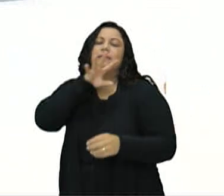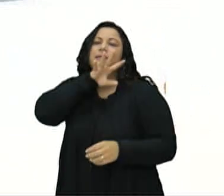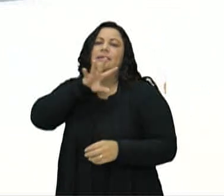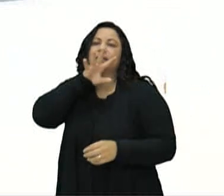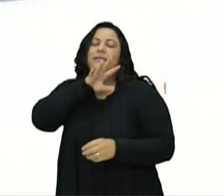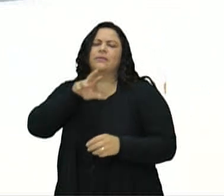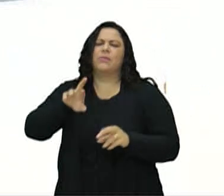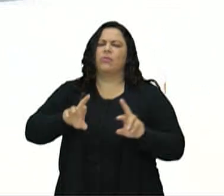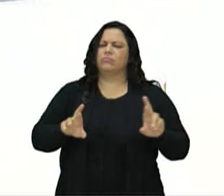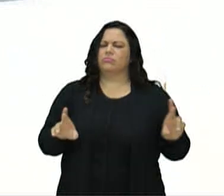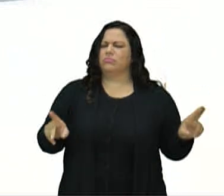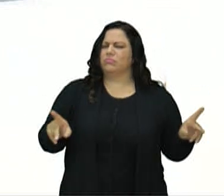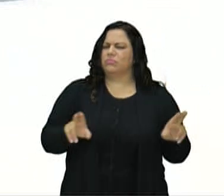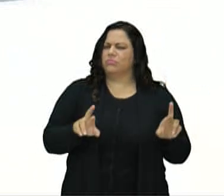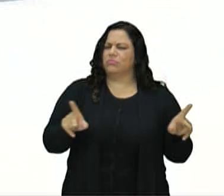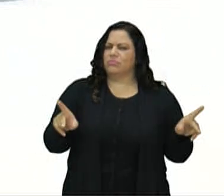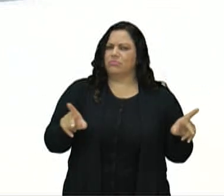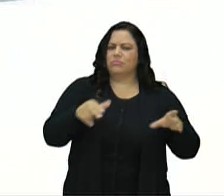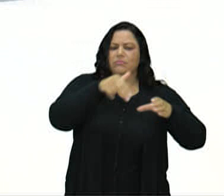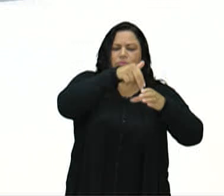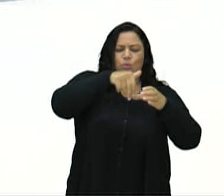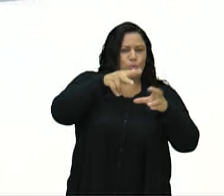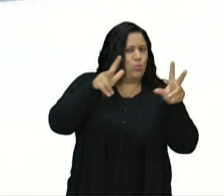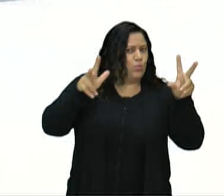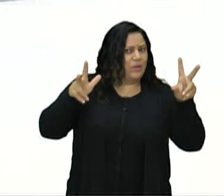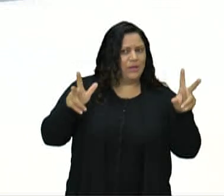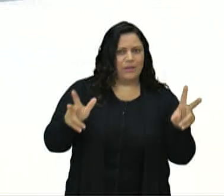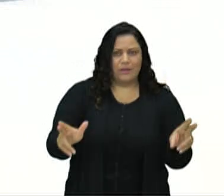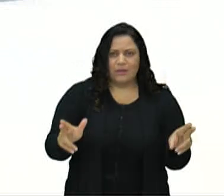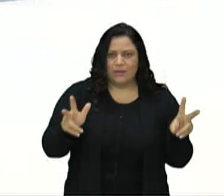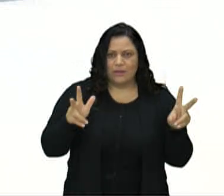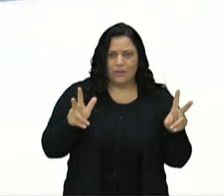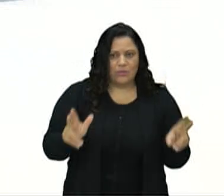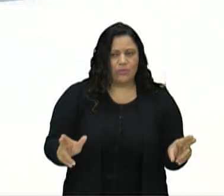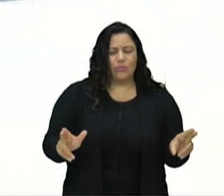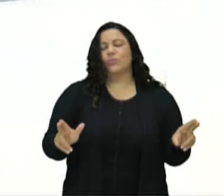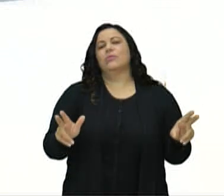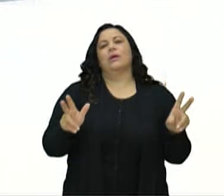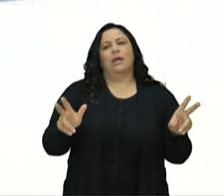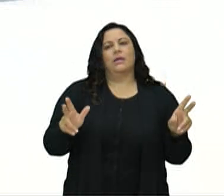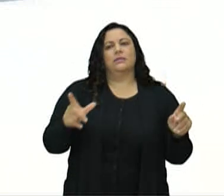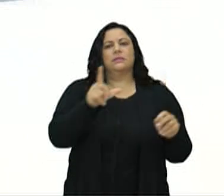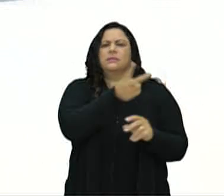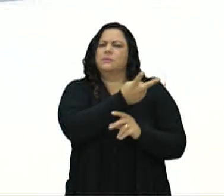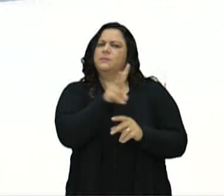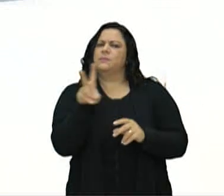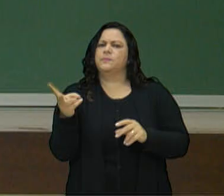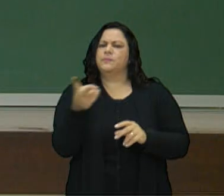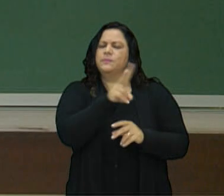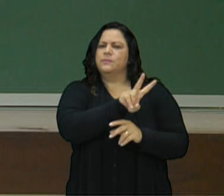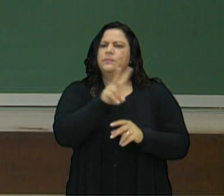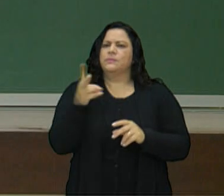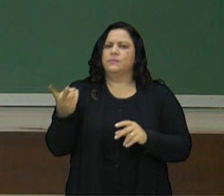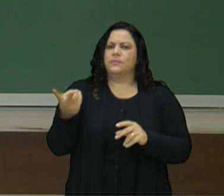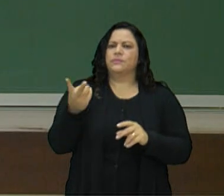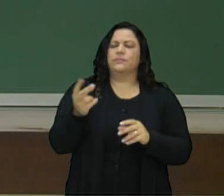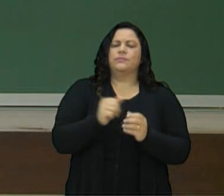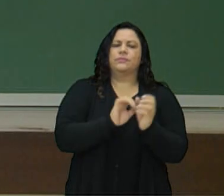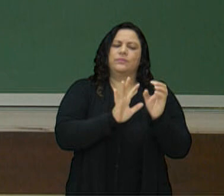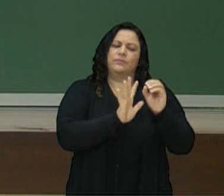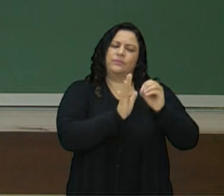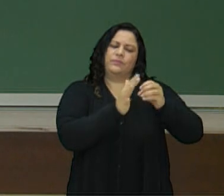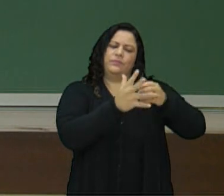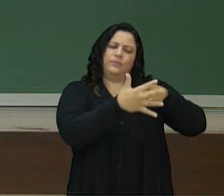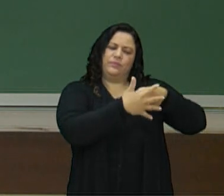animal e a vegetal? Quanto ao núcleo, não há diferença. As duas têm um núcleo bem delimitado, com uma membrana formada por